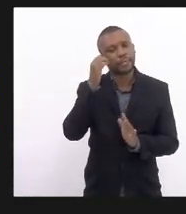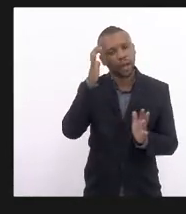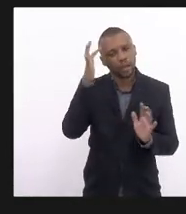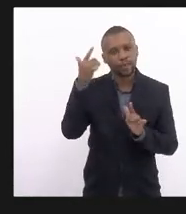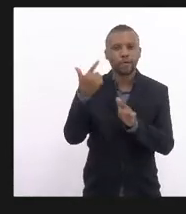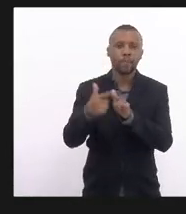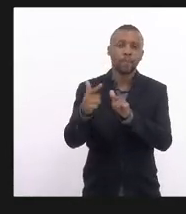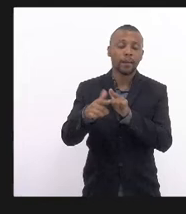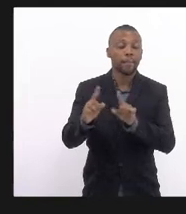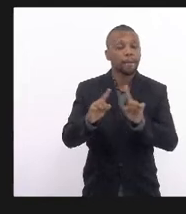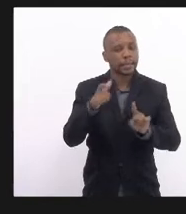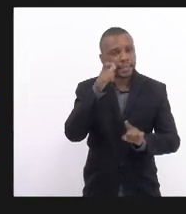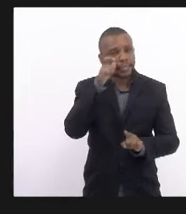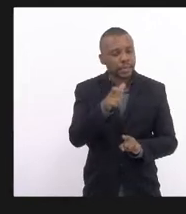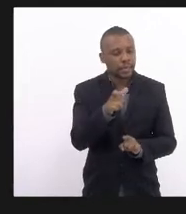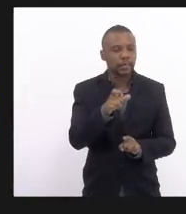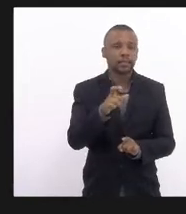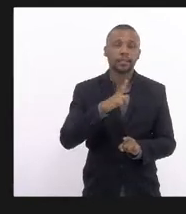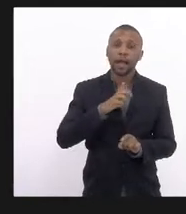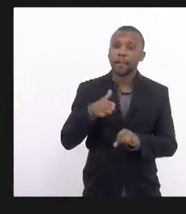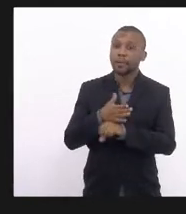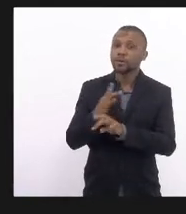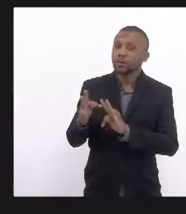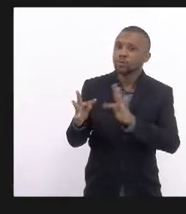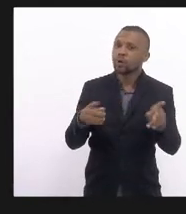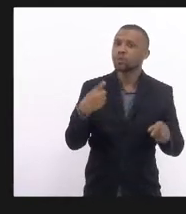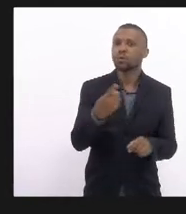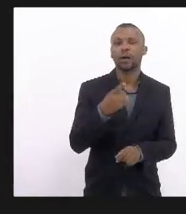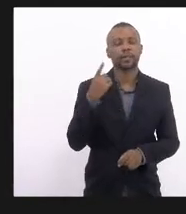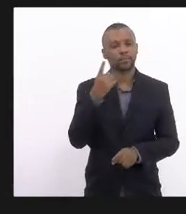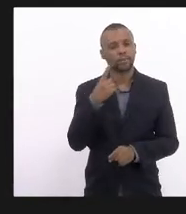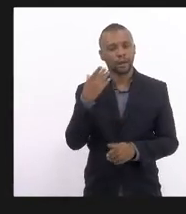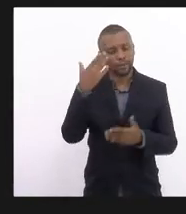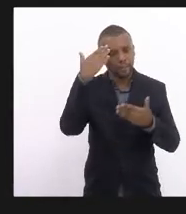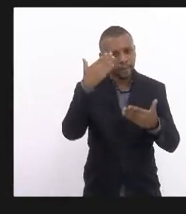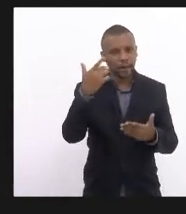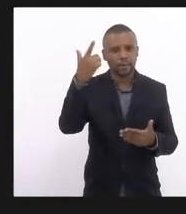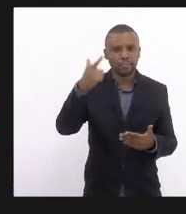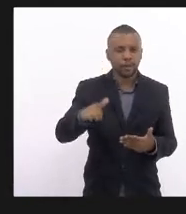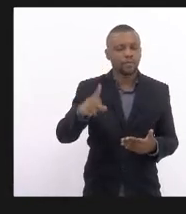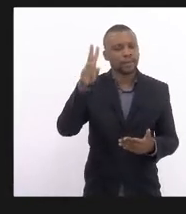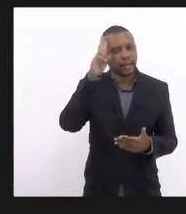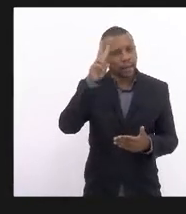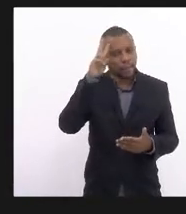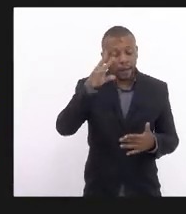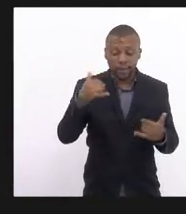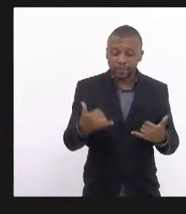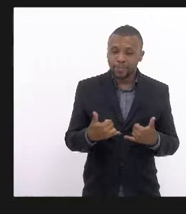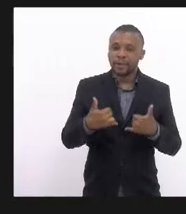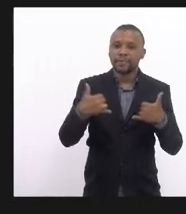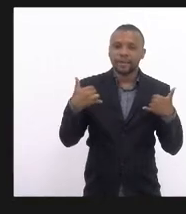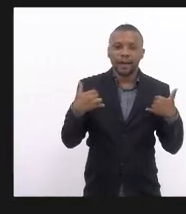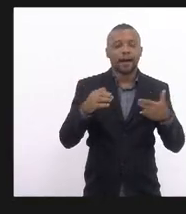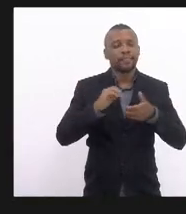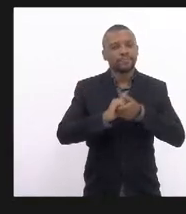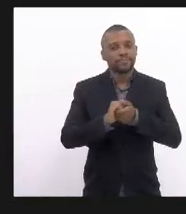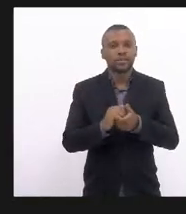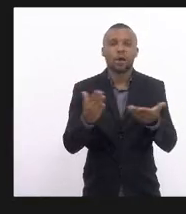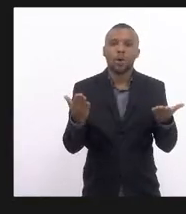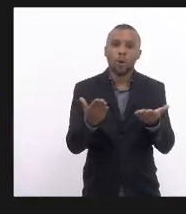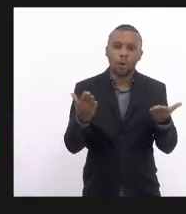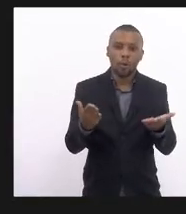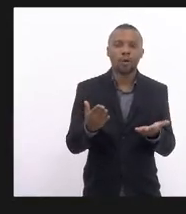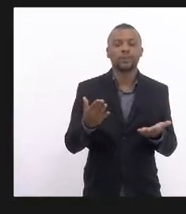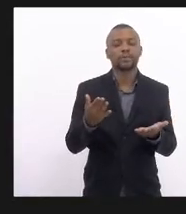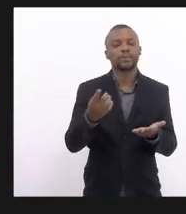vamos... Eu acho que é interessante, tá? Com a participação de todos nós aí. Então, obrigado mais uma vez aqui, a gente lembrar do meu aniversário hoje aí, 19, eu